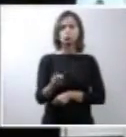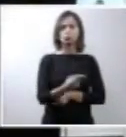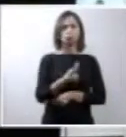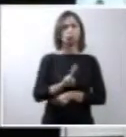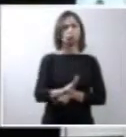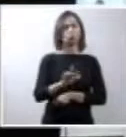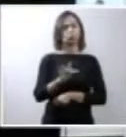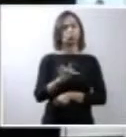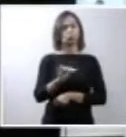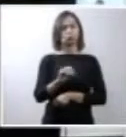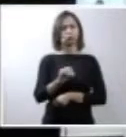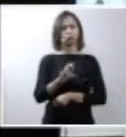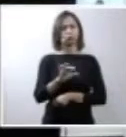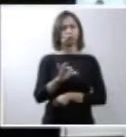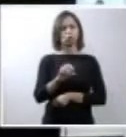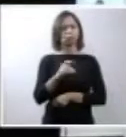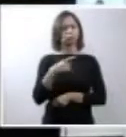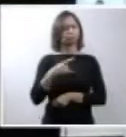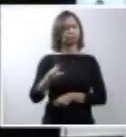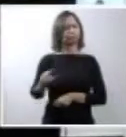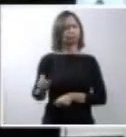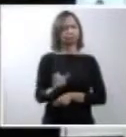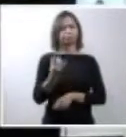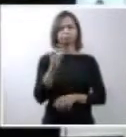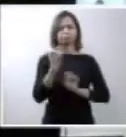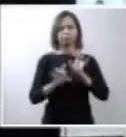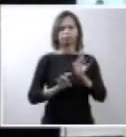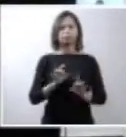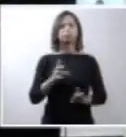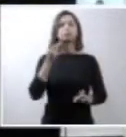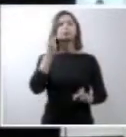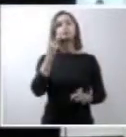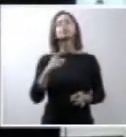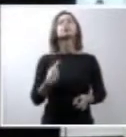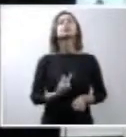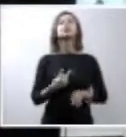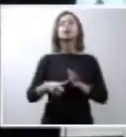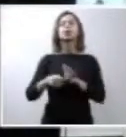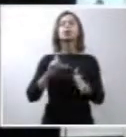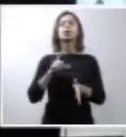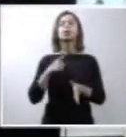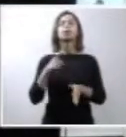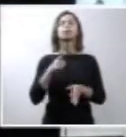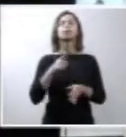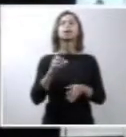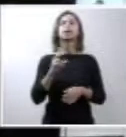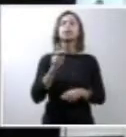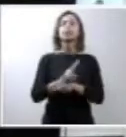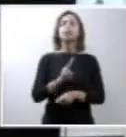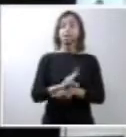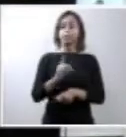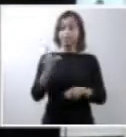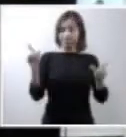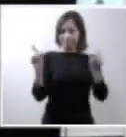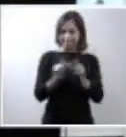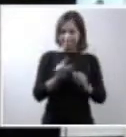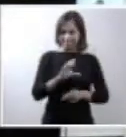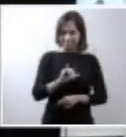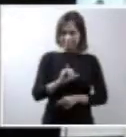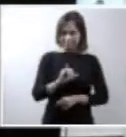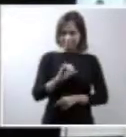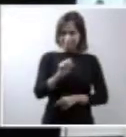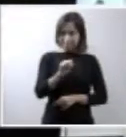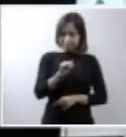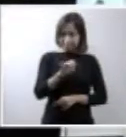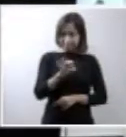O ácido fólico é essencial para a síntese dos precursores que fazem a síntese e a metilação do